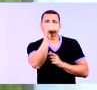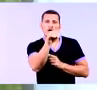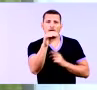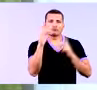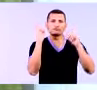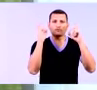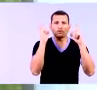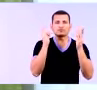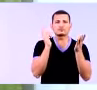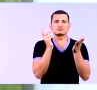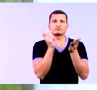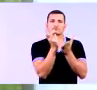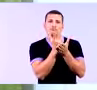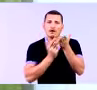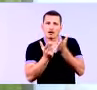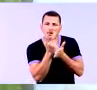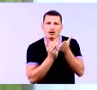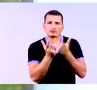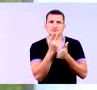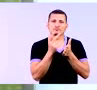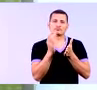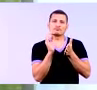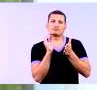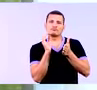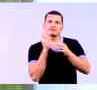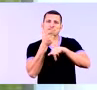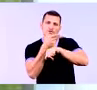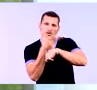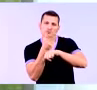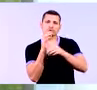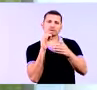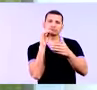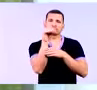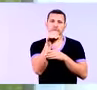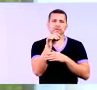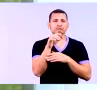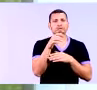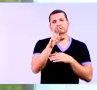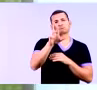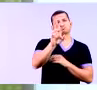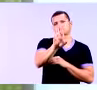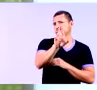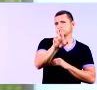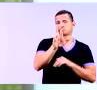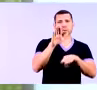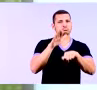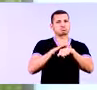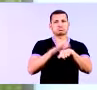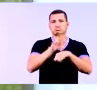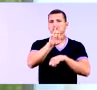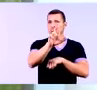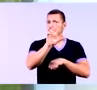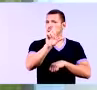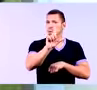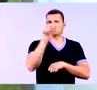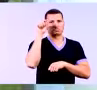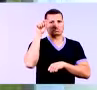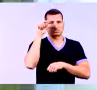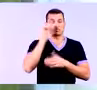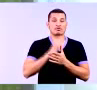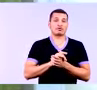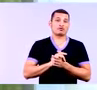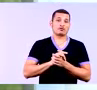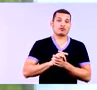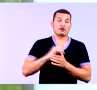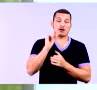uma imagem, você pode colocar um vídeo, você faz da forma que achar conveniente. Há pouco tempo